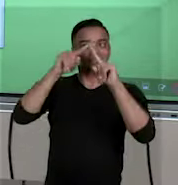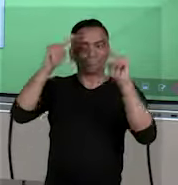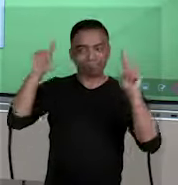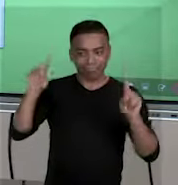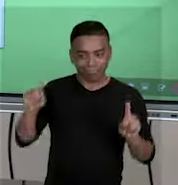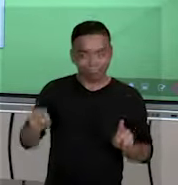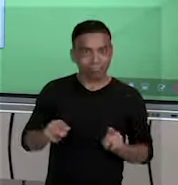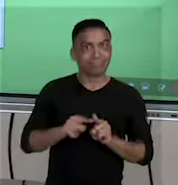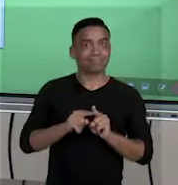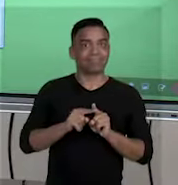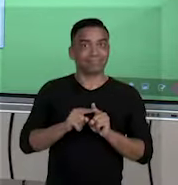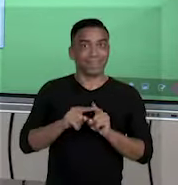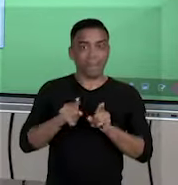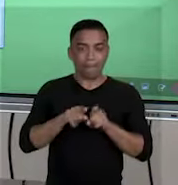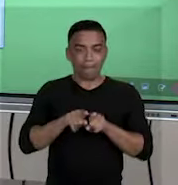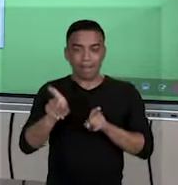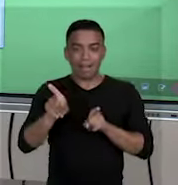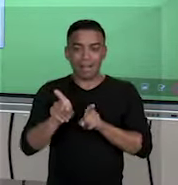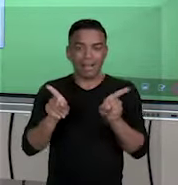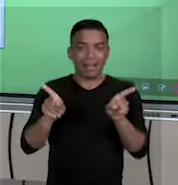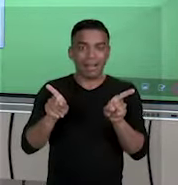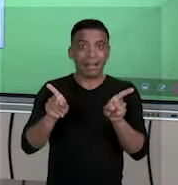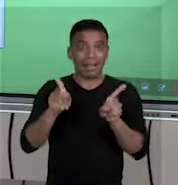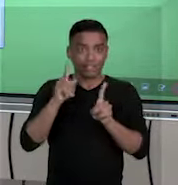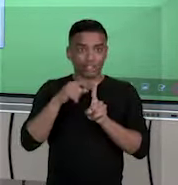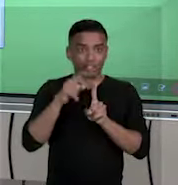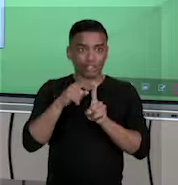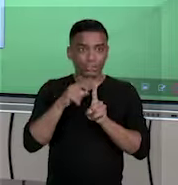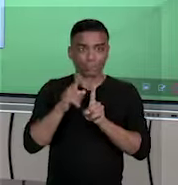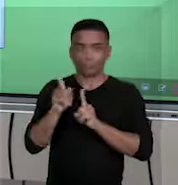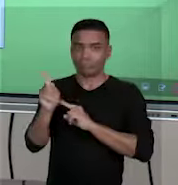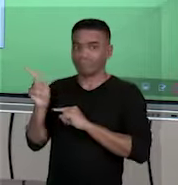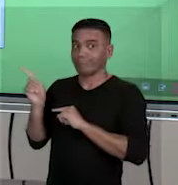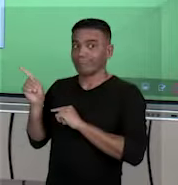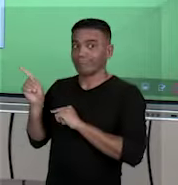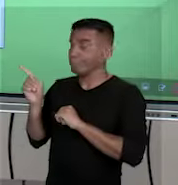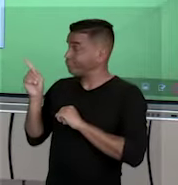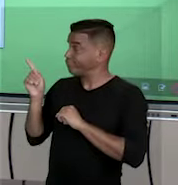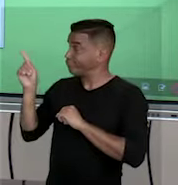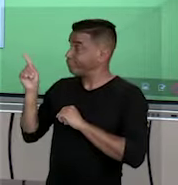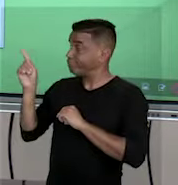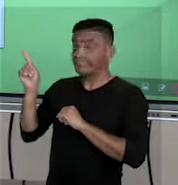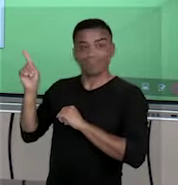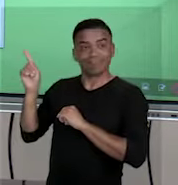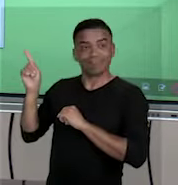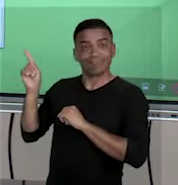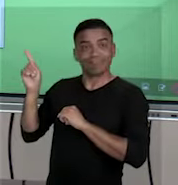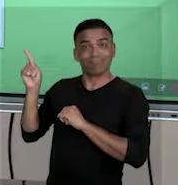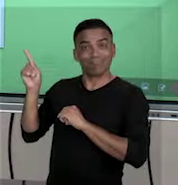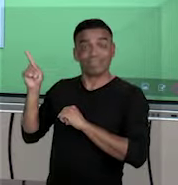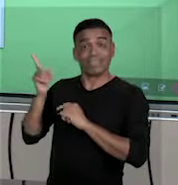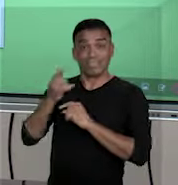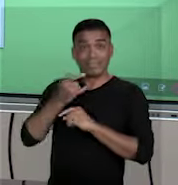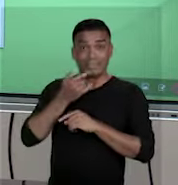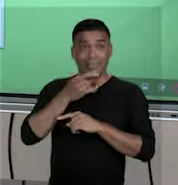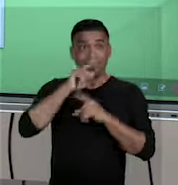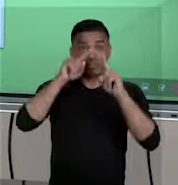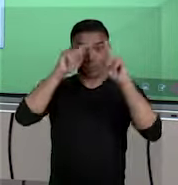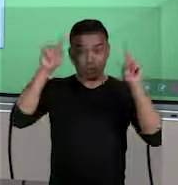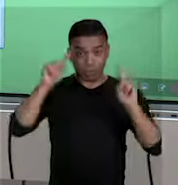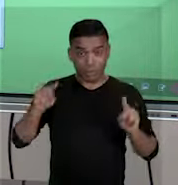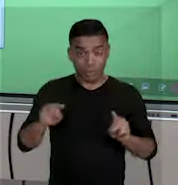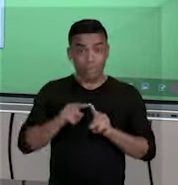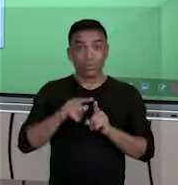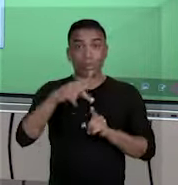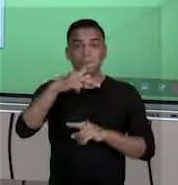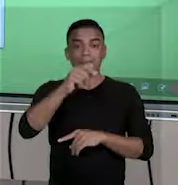em série, tá? Então, para esse tipo de circuito, a gente chama de circuito elétrico em